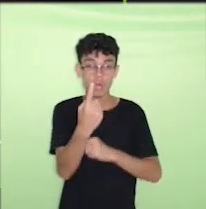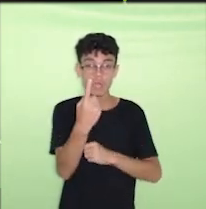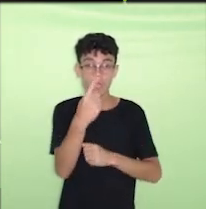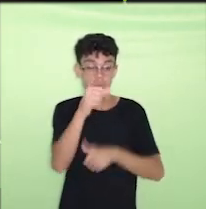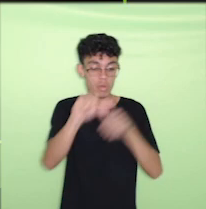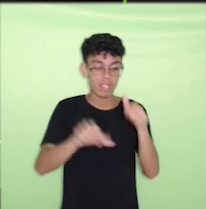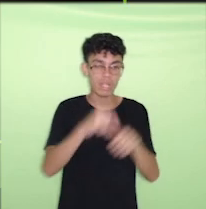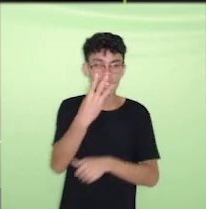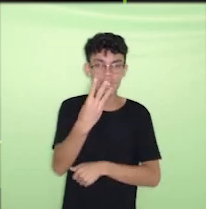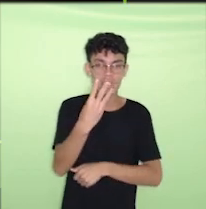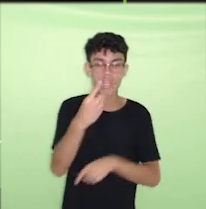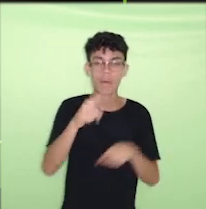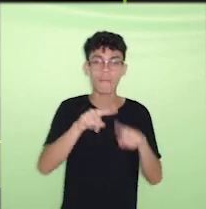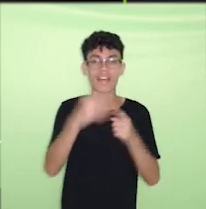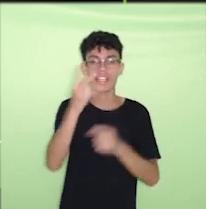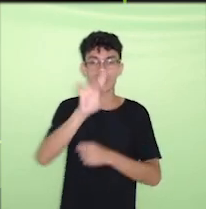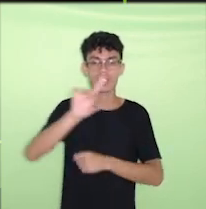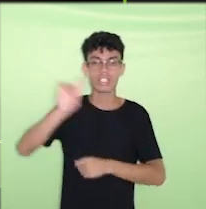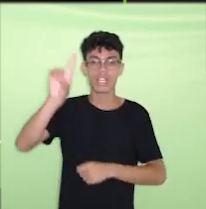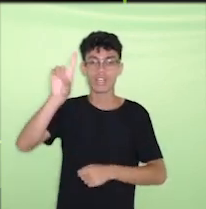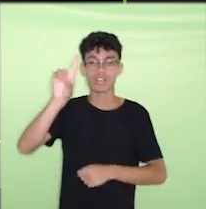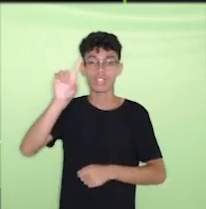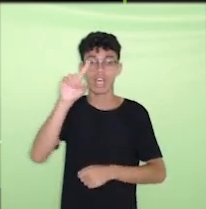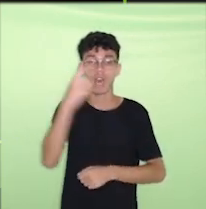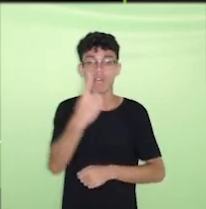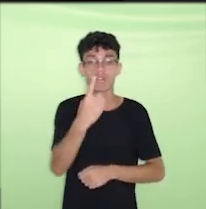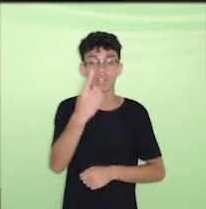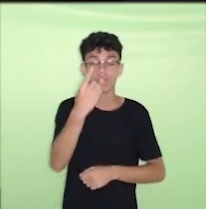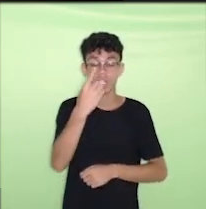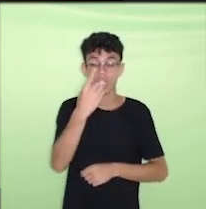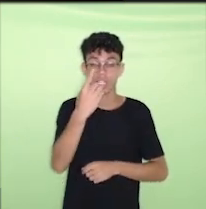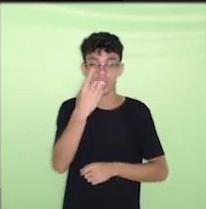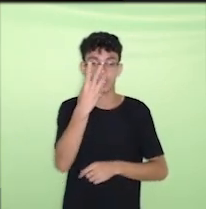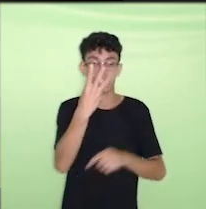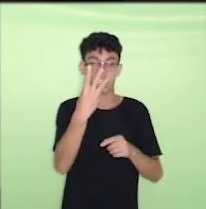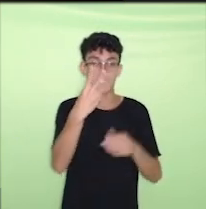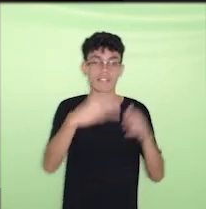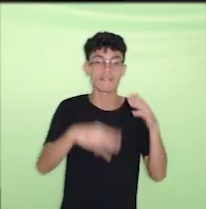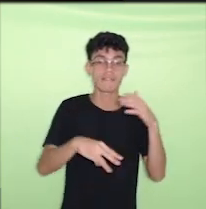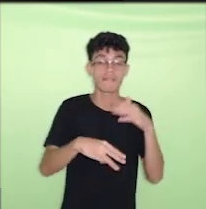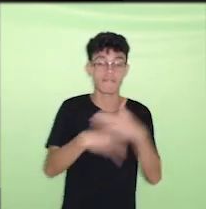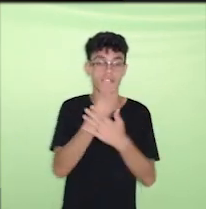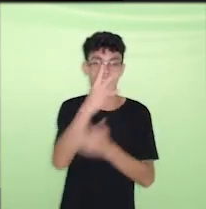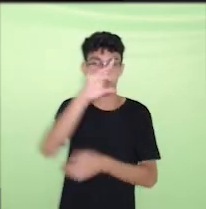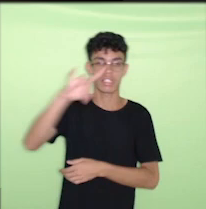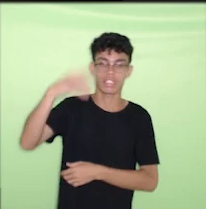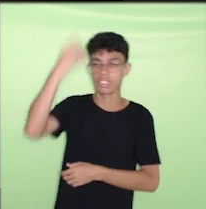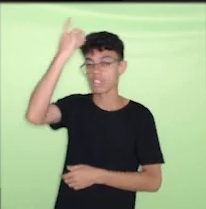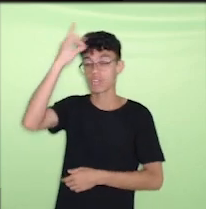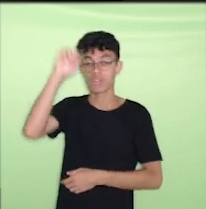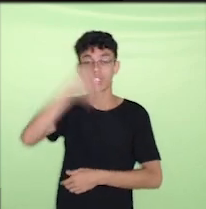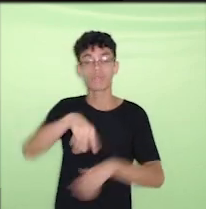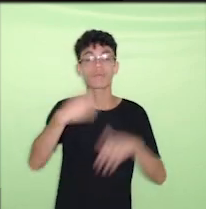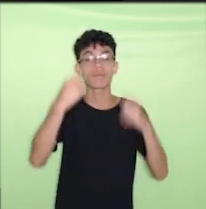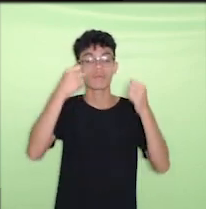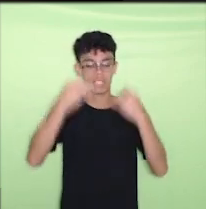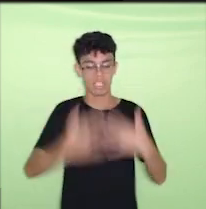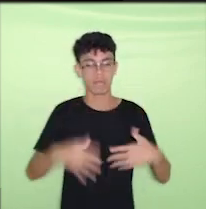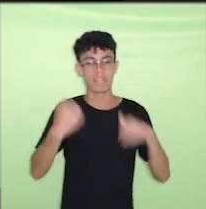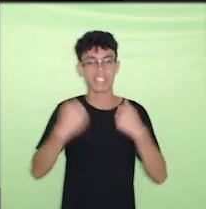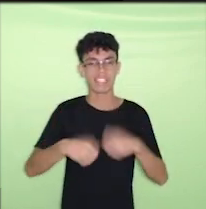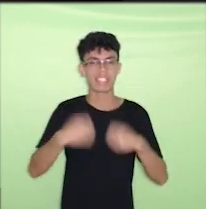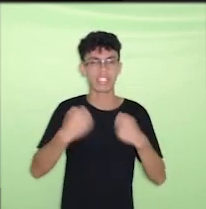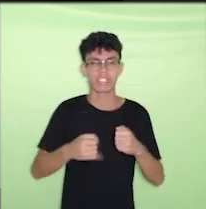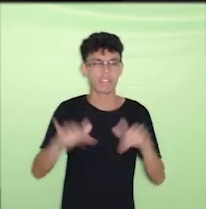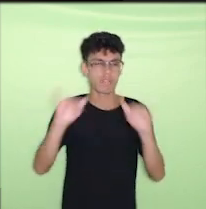Mas o Deus é um, Senhor. 3 vezes santo. É preciso que você se explique. Isso não